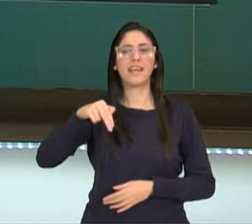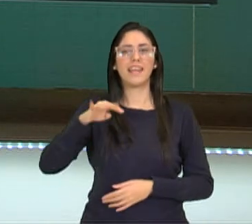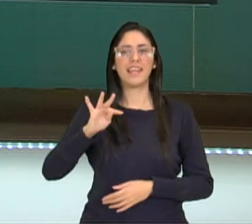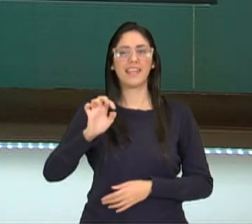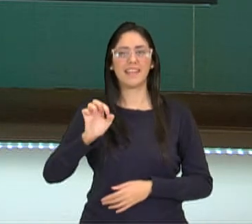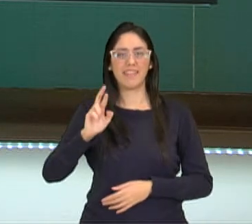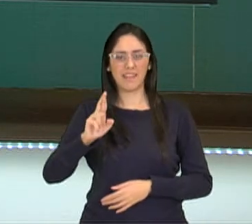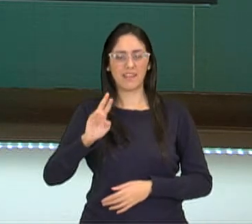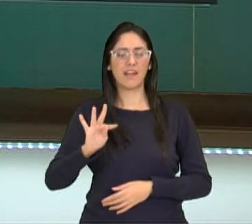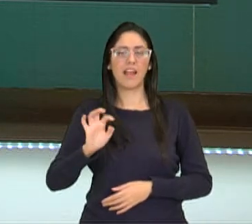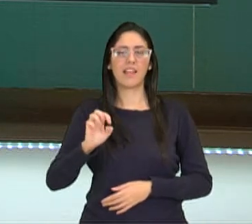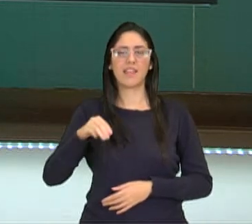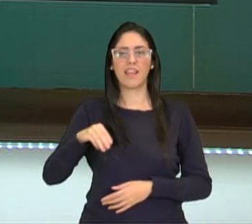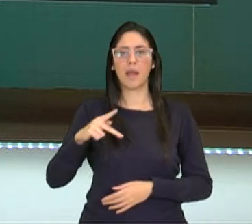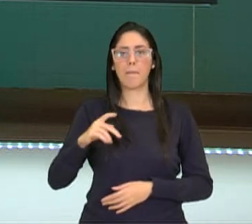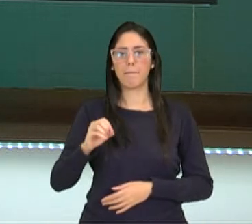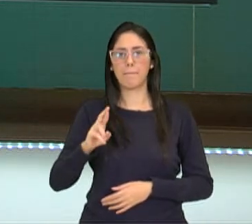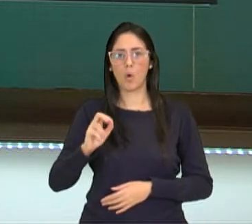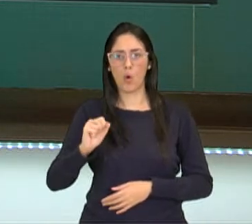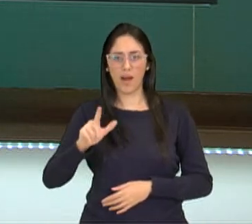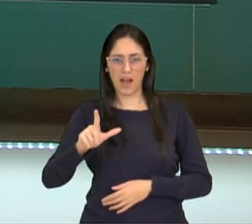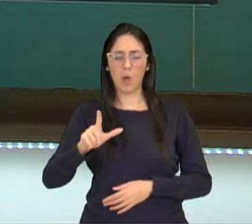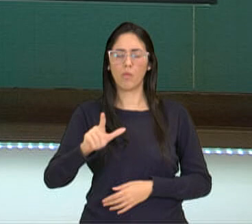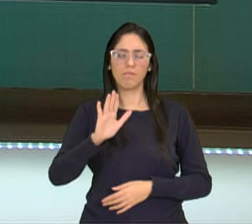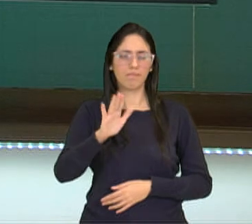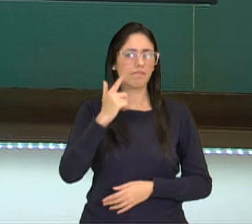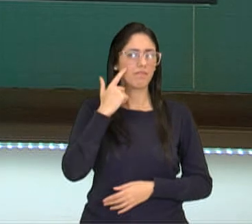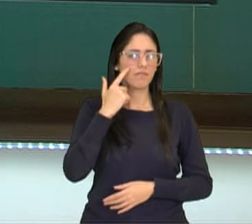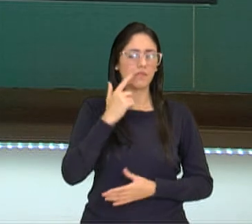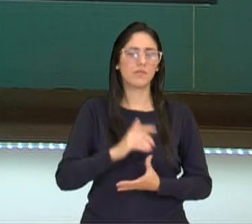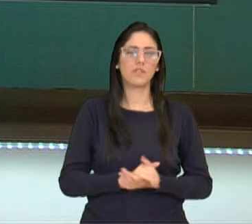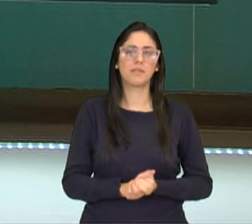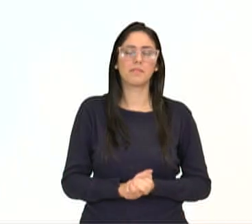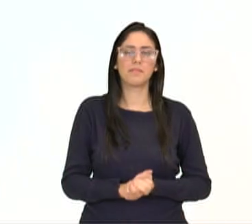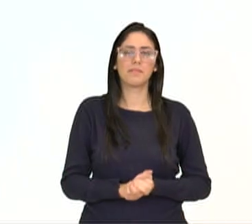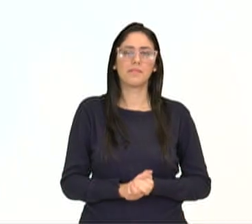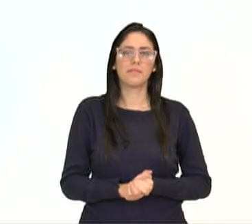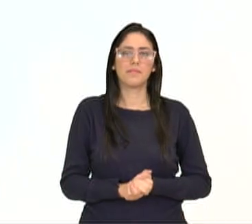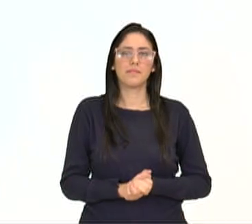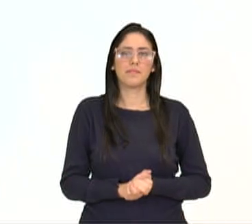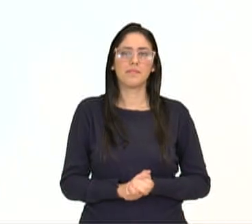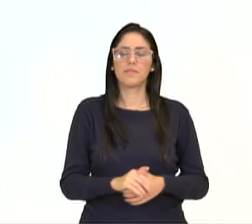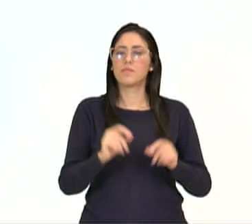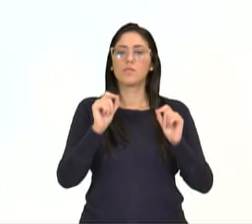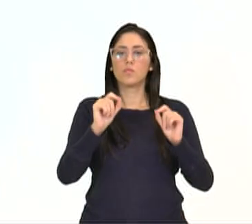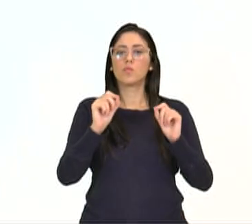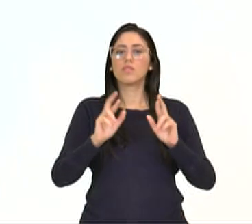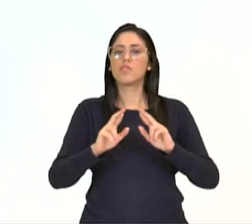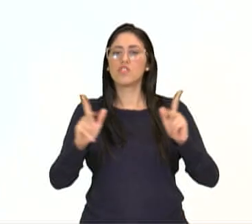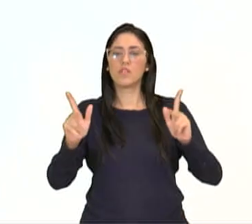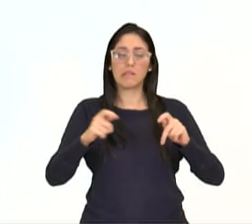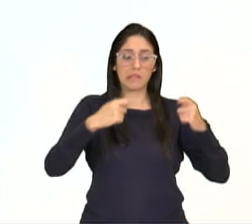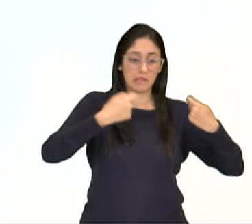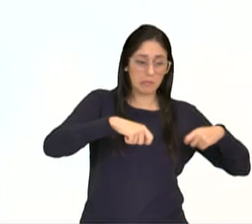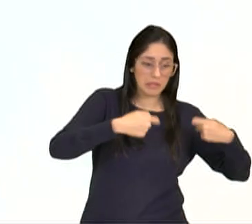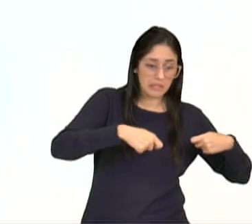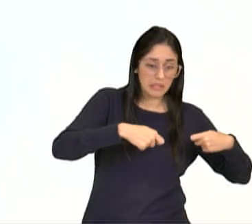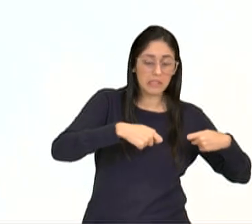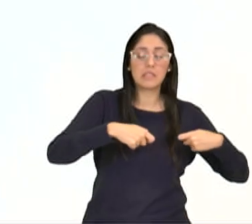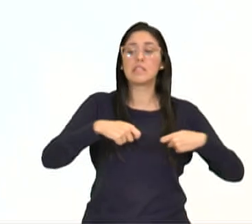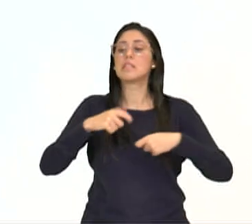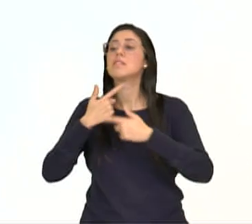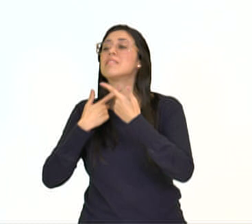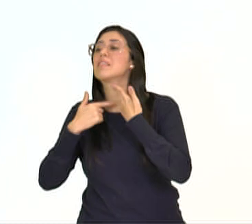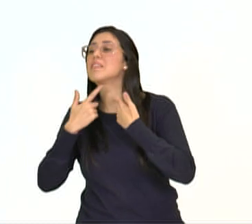intertemporal. Já vamos ver o que é isso. Então vamos lá. Começando, diferenciar primeiro o que são as necessidades e o que são desejos.